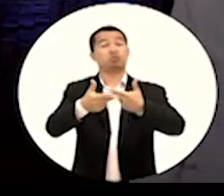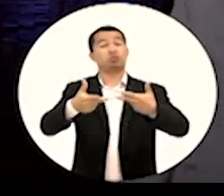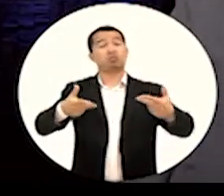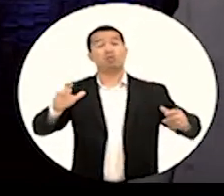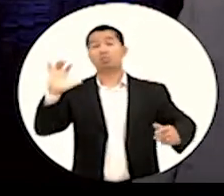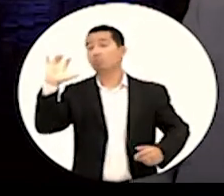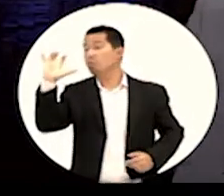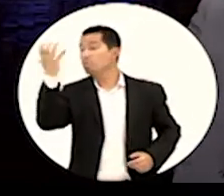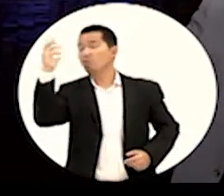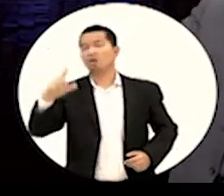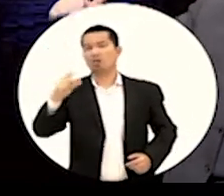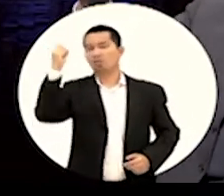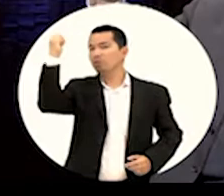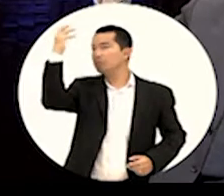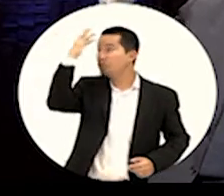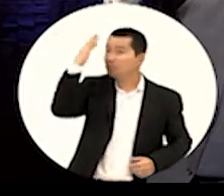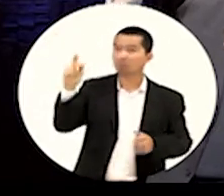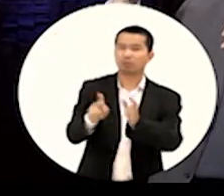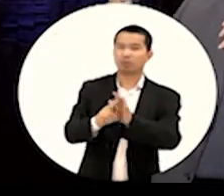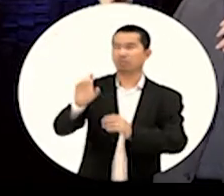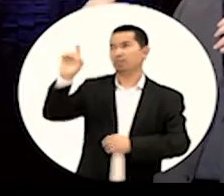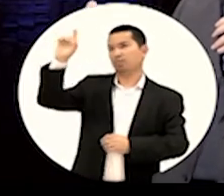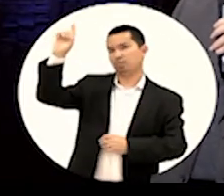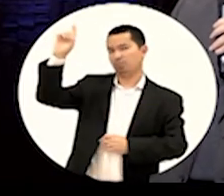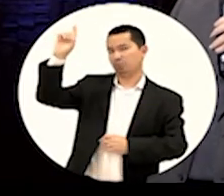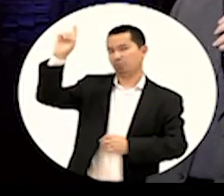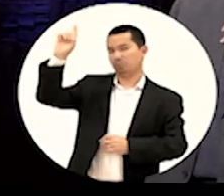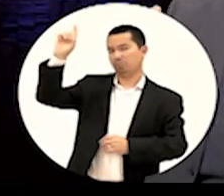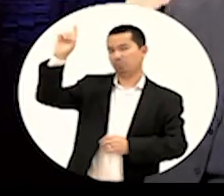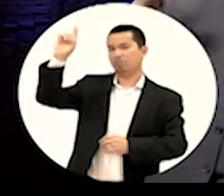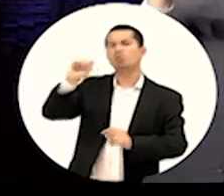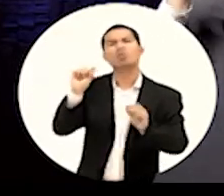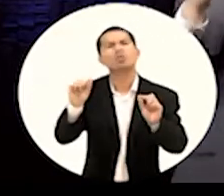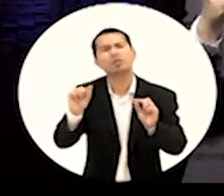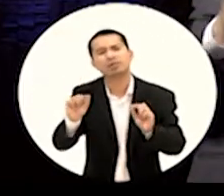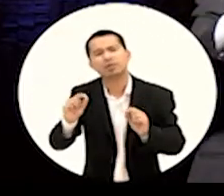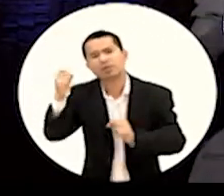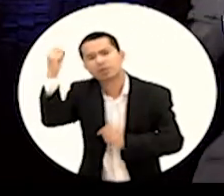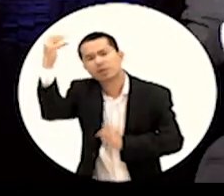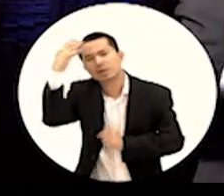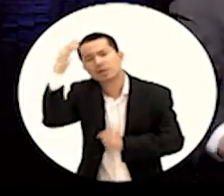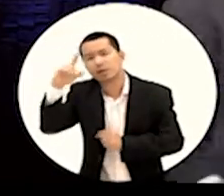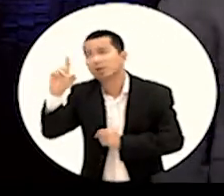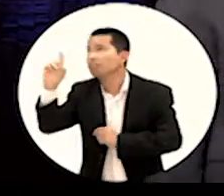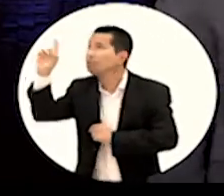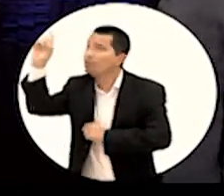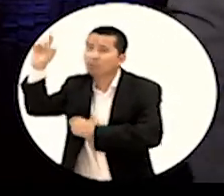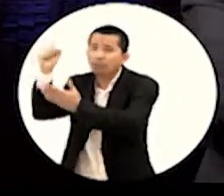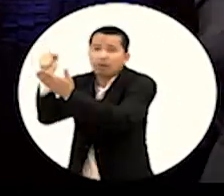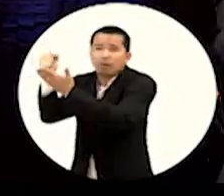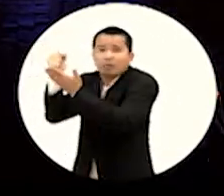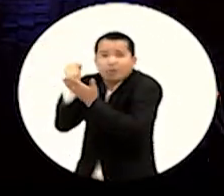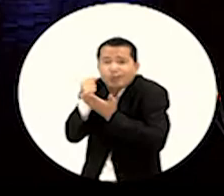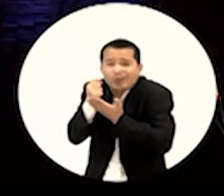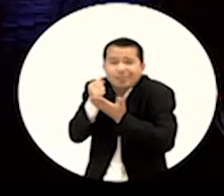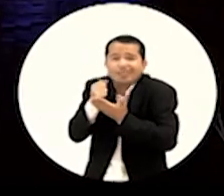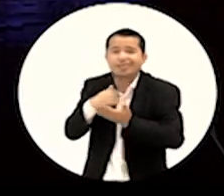nosso. Deus está derramando a sua graça, e essa graça pode ser derramada sobre